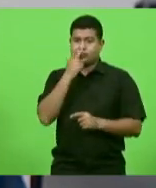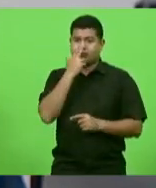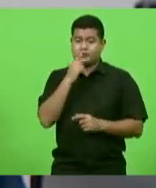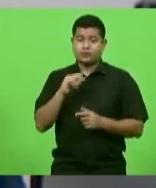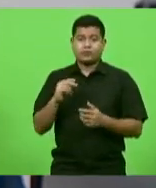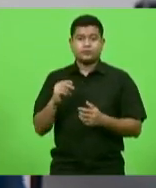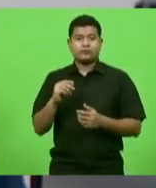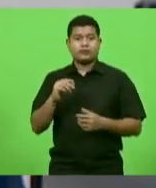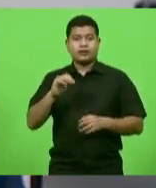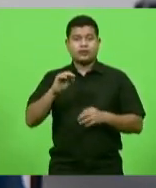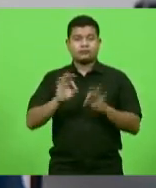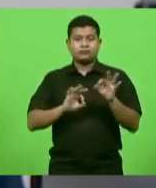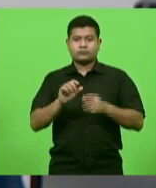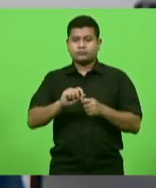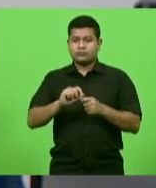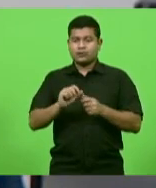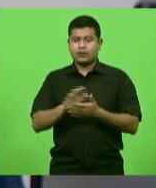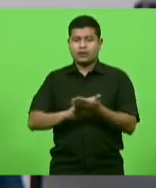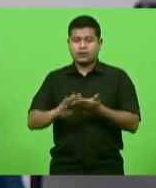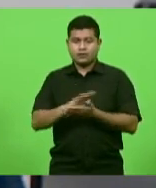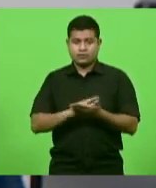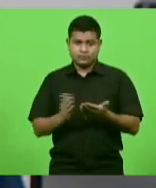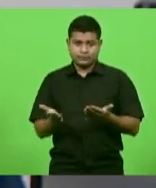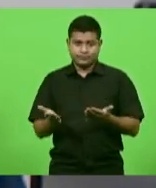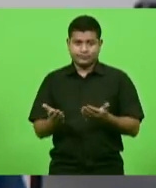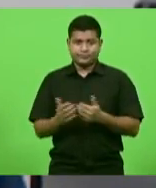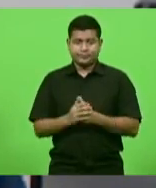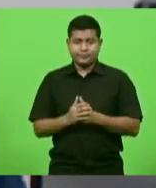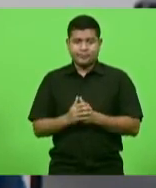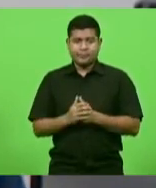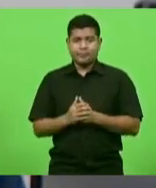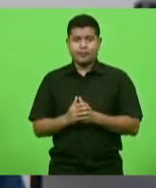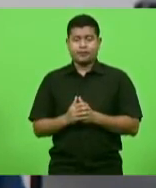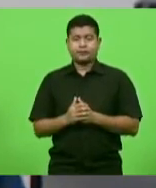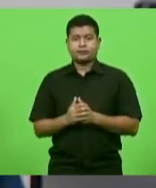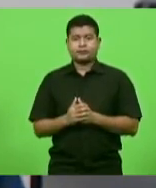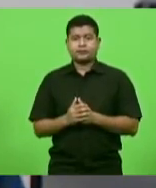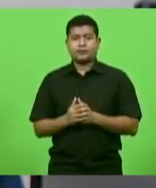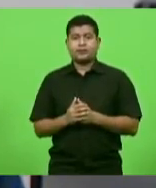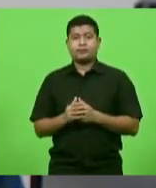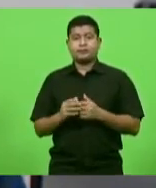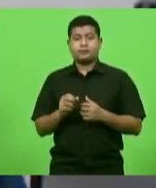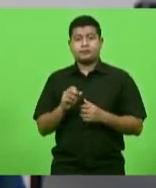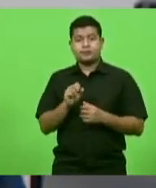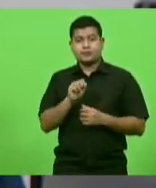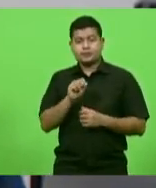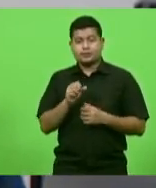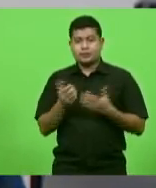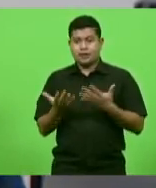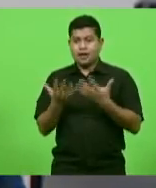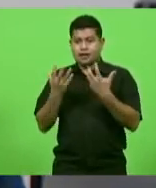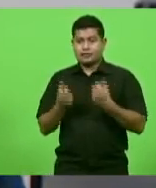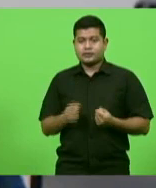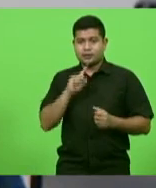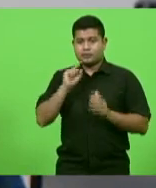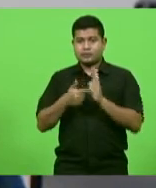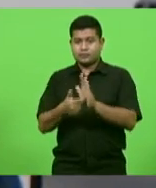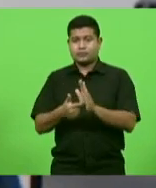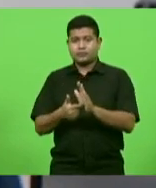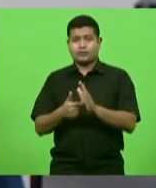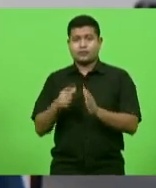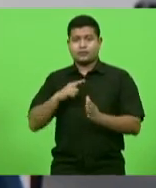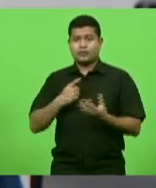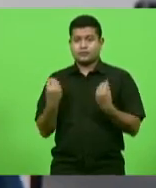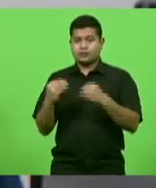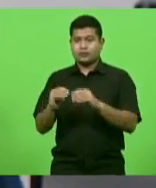do fato típico oferece algumas considerações a mais para que uma acusação passa a ser aceita ou seja para que sim está